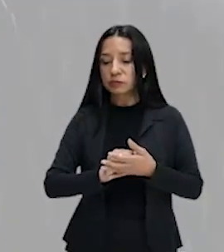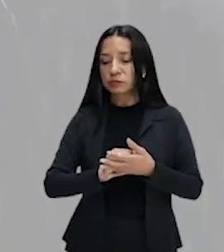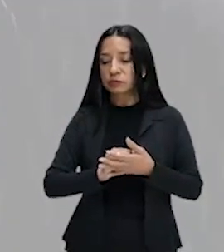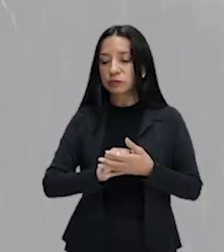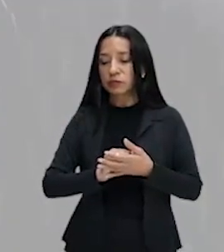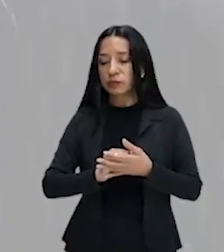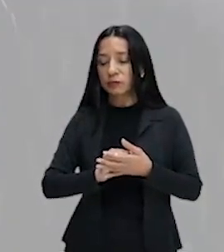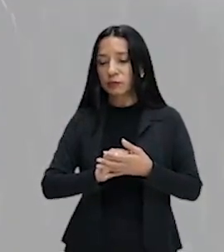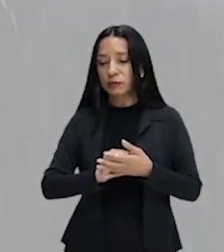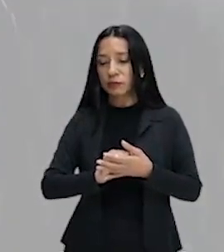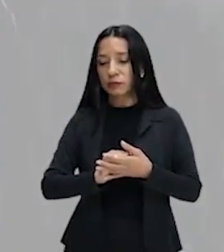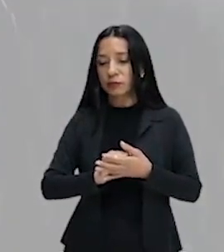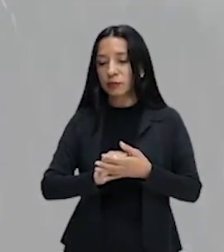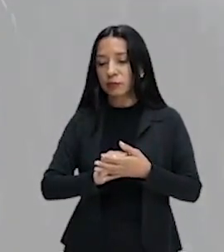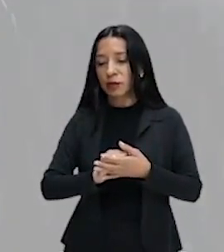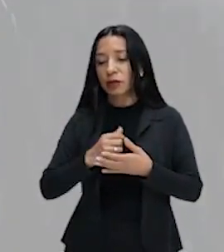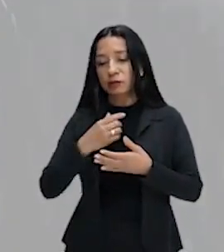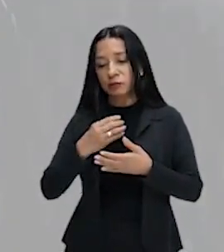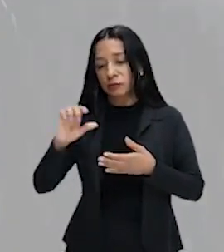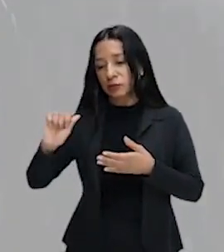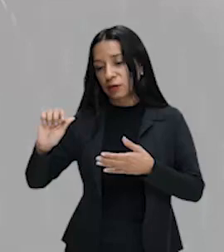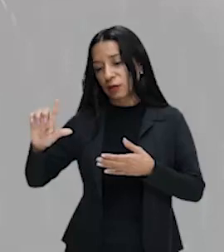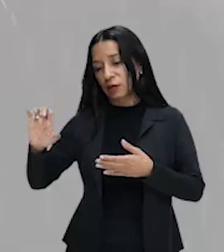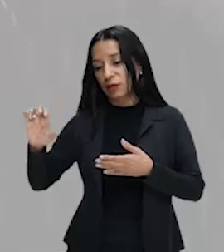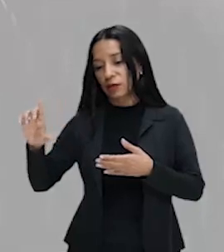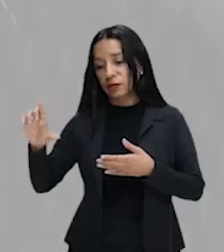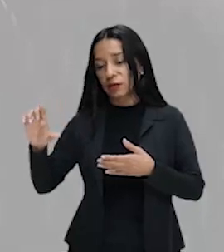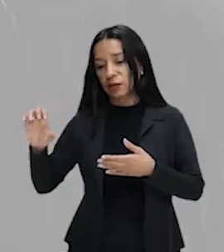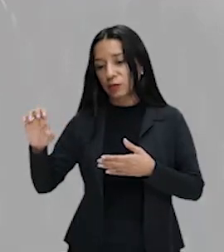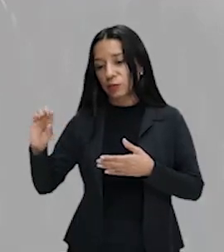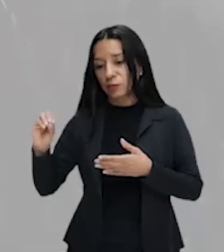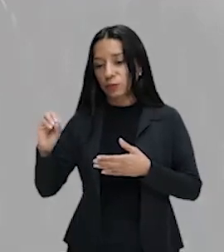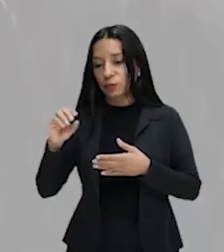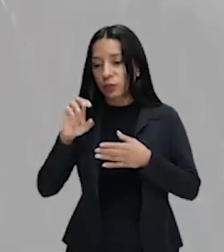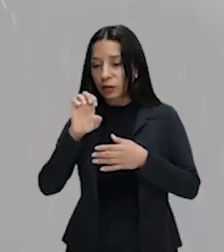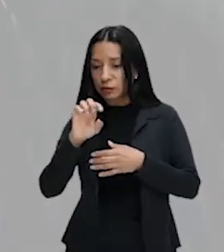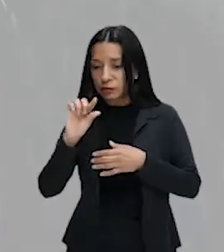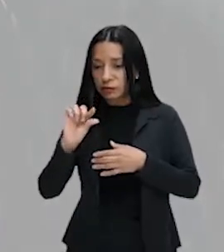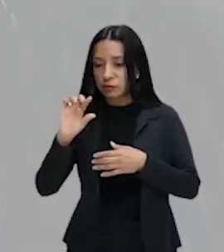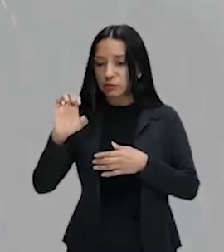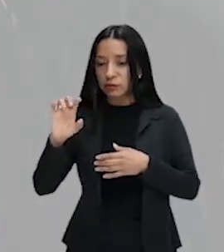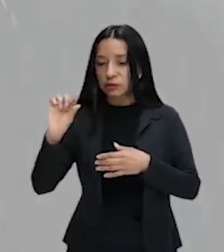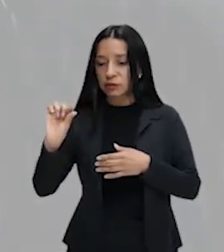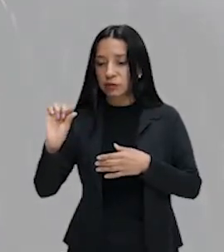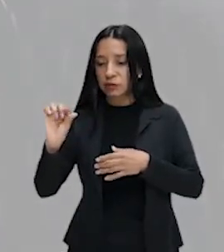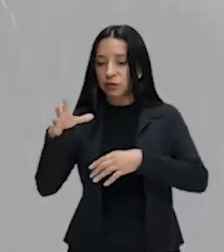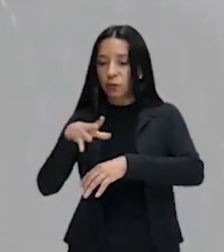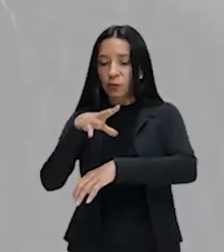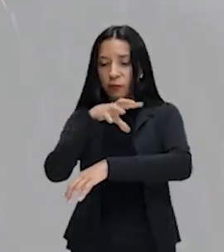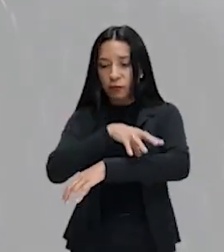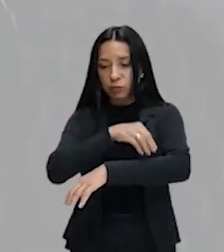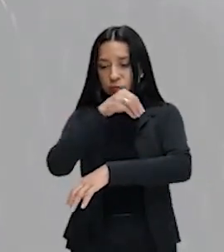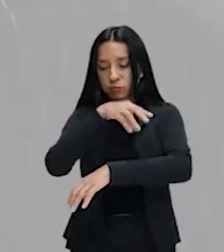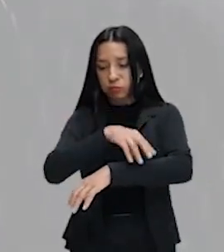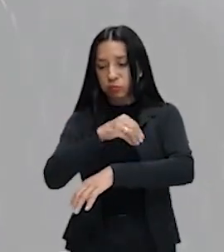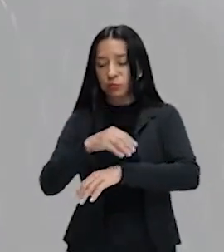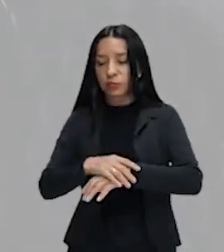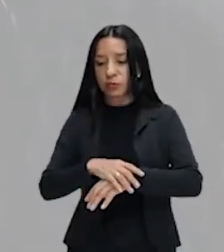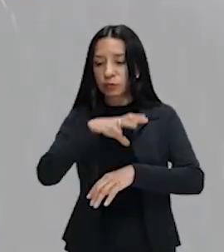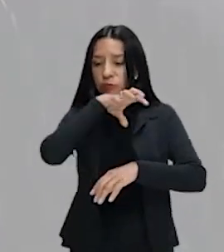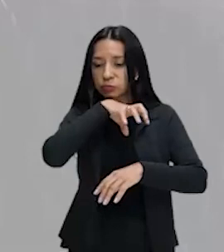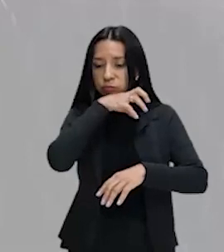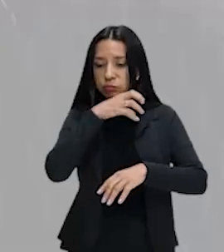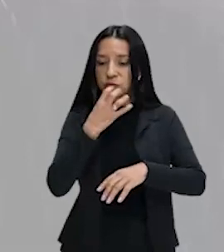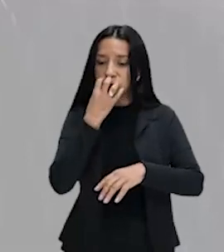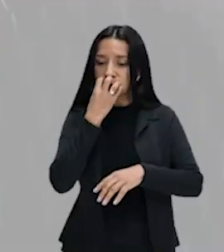Ezinho, Ezinho, ele vai impedir que este pigmento chocolate fique depositado no pelo do animal. Ok? Então,